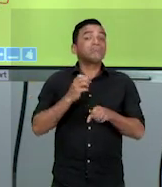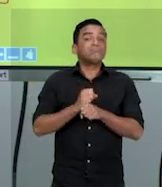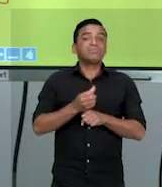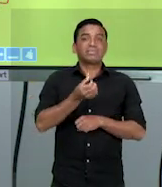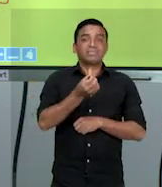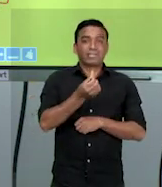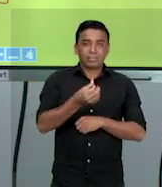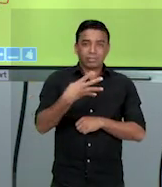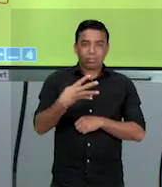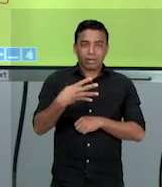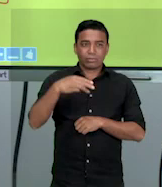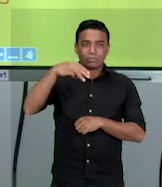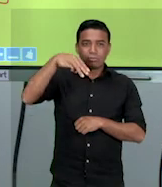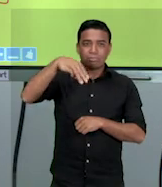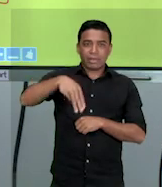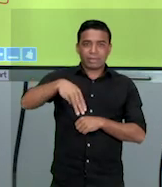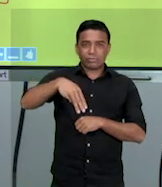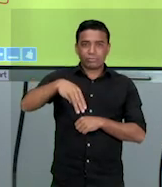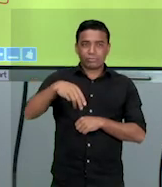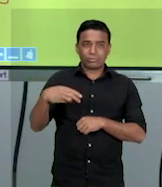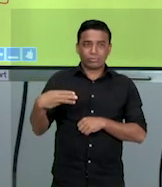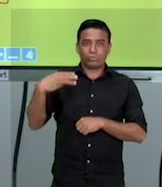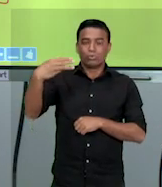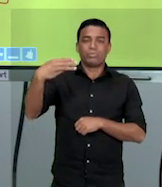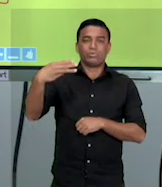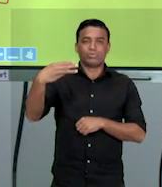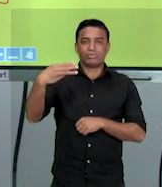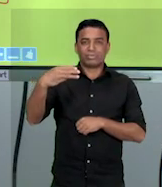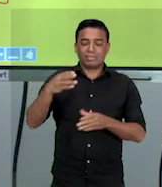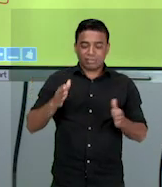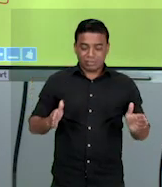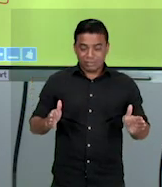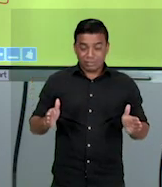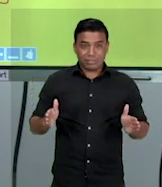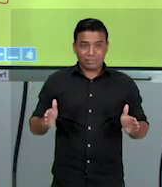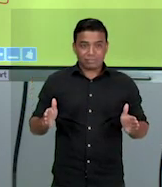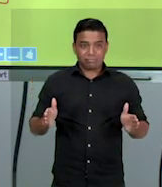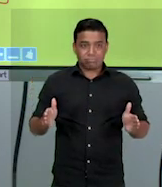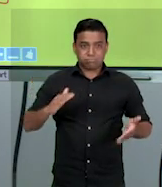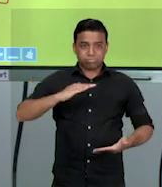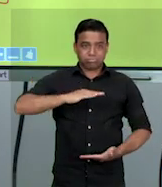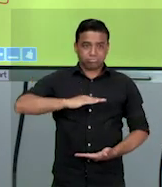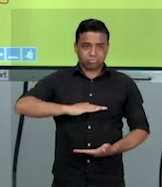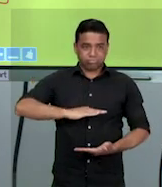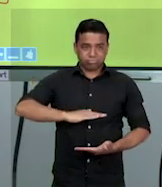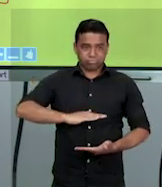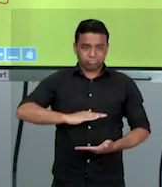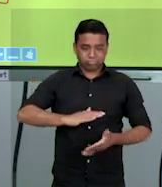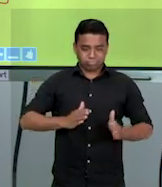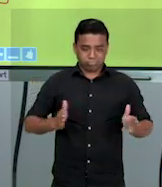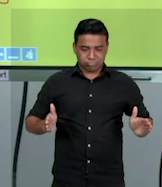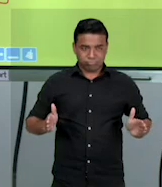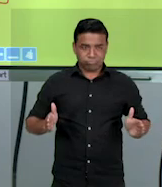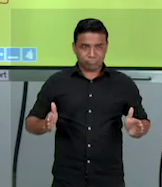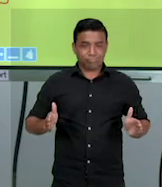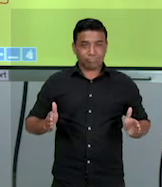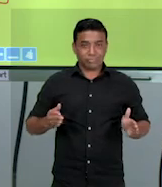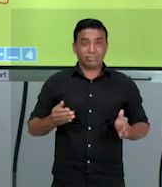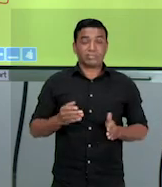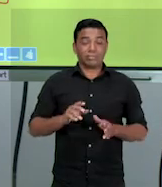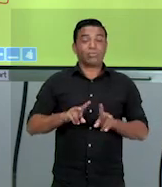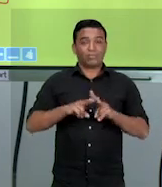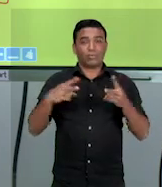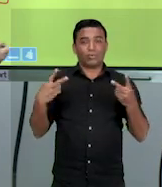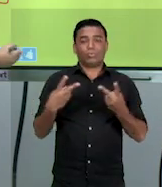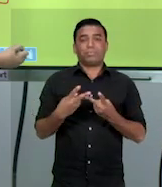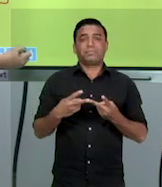cúbicos que cabem nesse laboratório, nesse reservatório de medida de